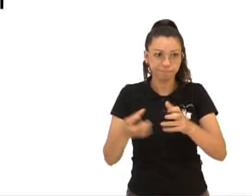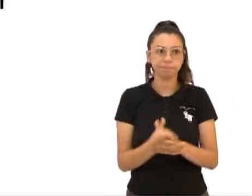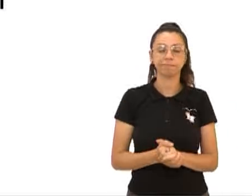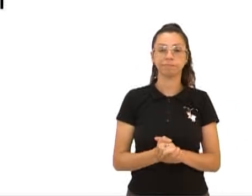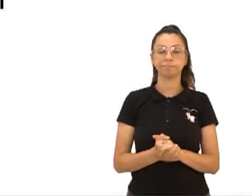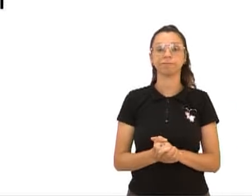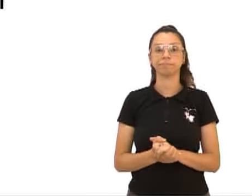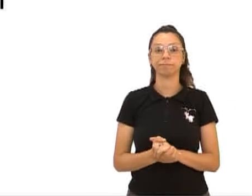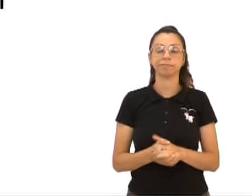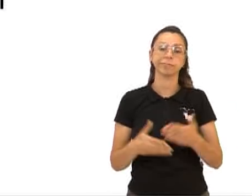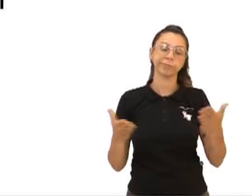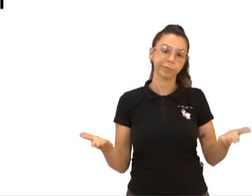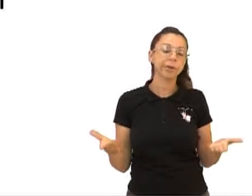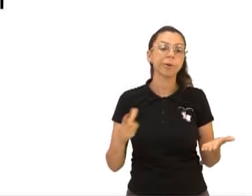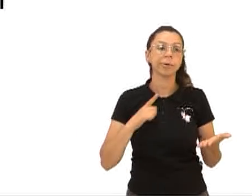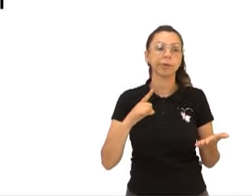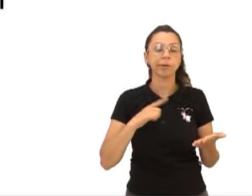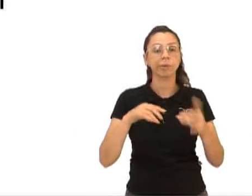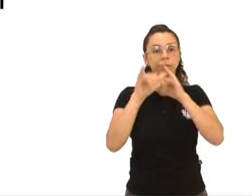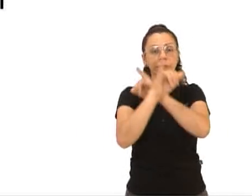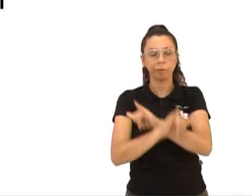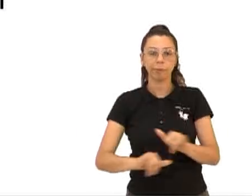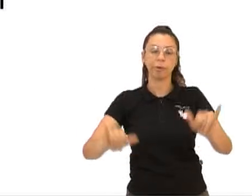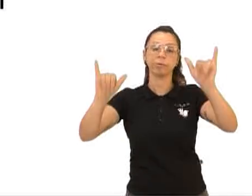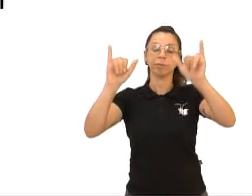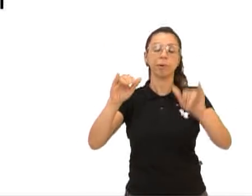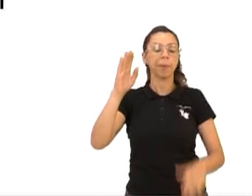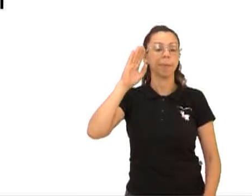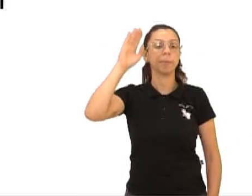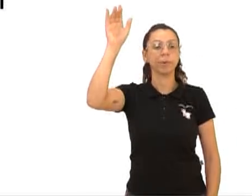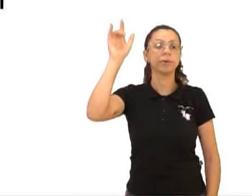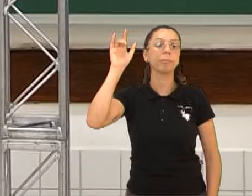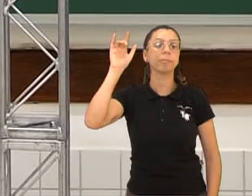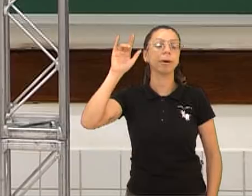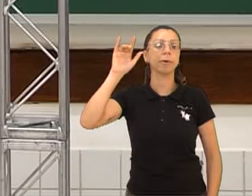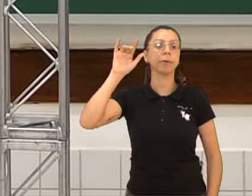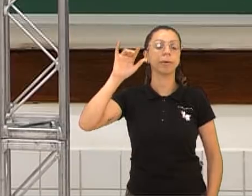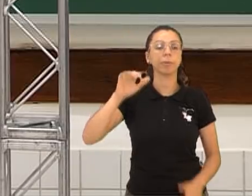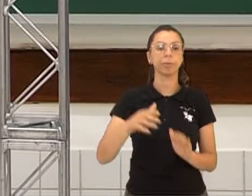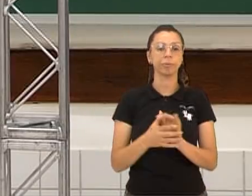Infelizmente a gente chega com esta informação que o principal motivo